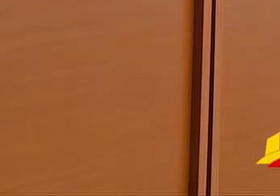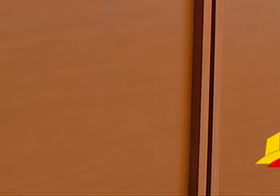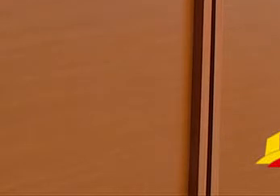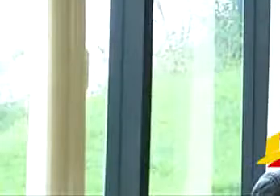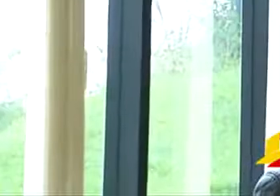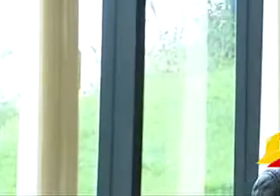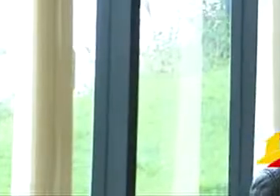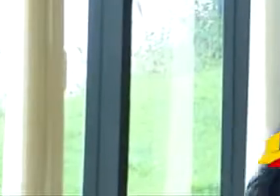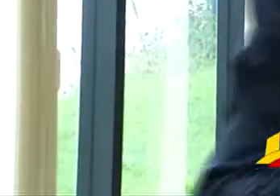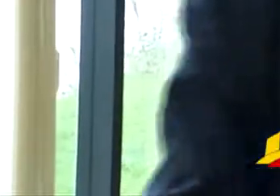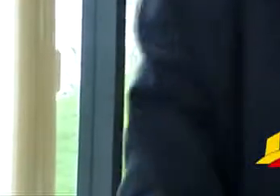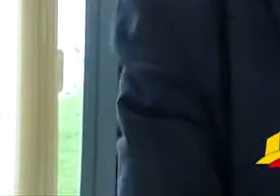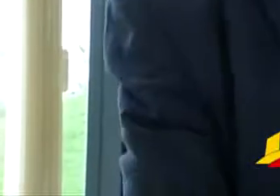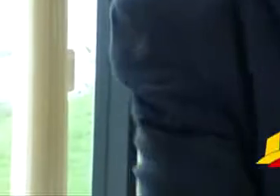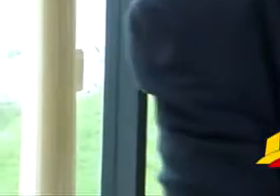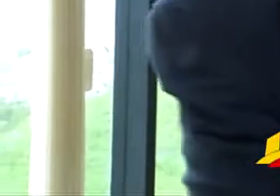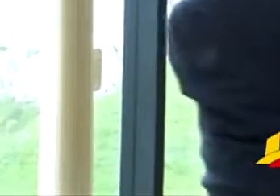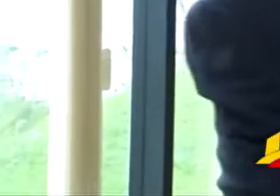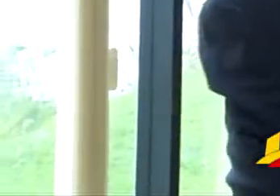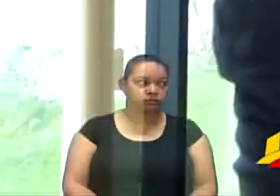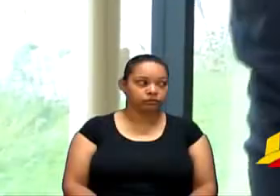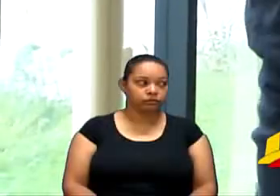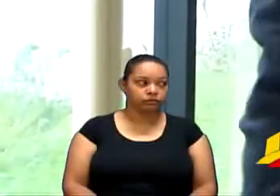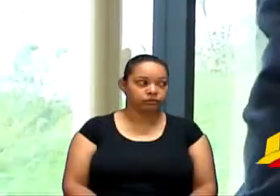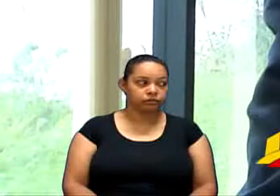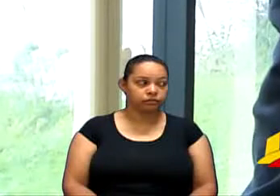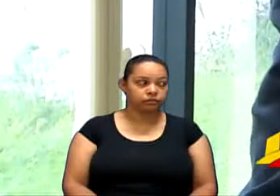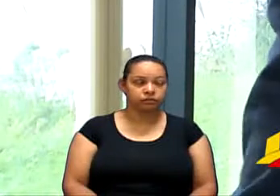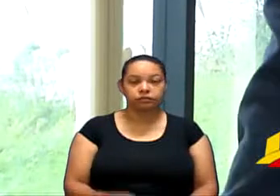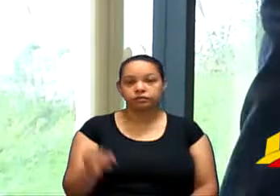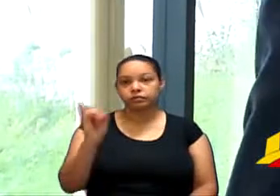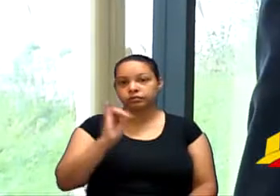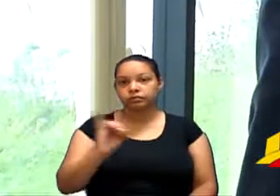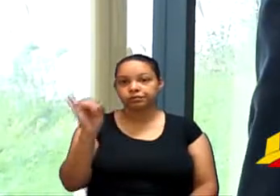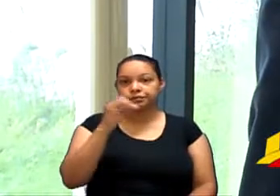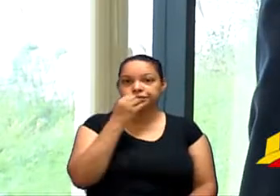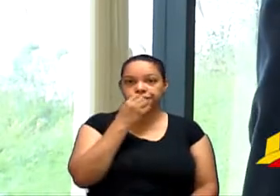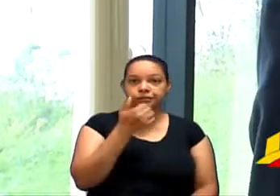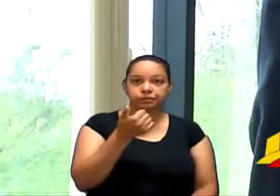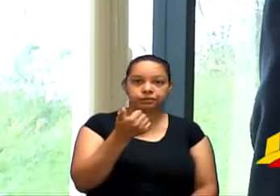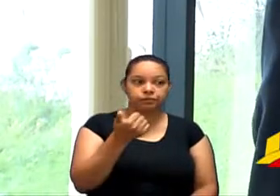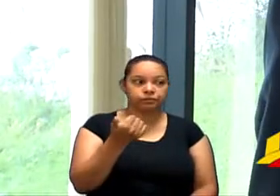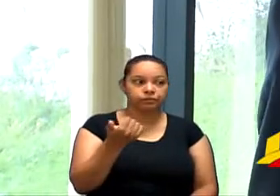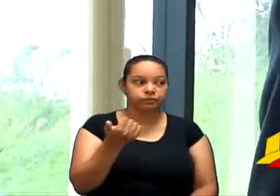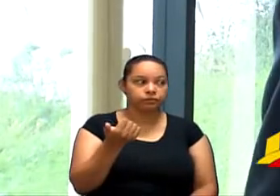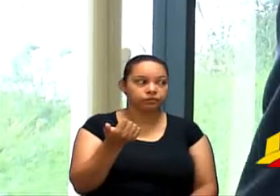alô responde alô oi vamos lá então